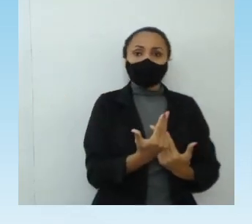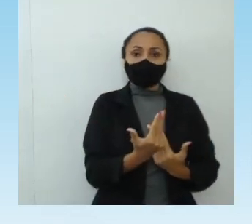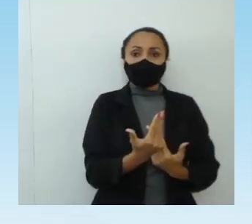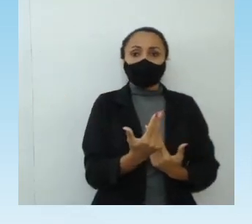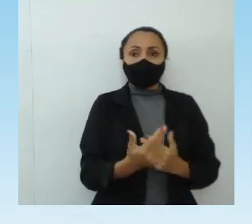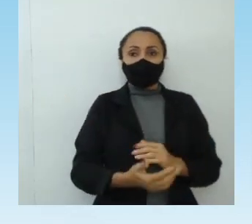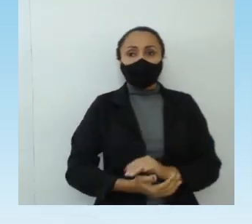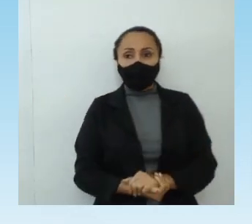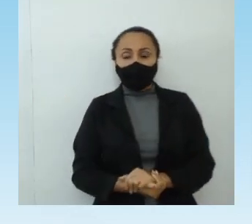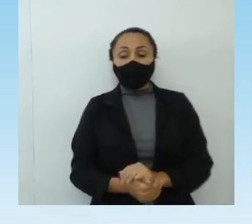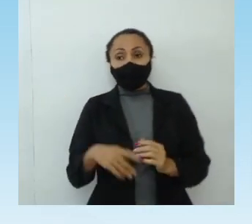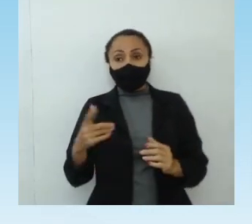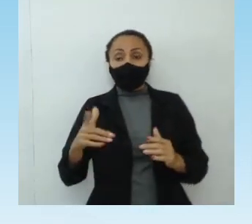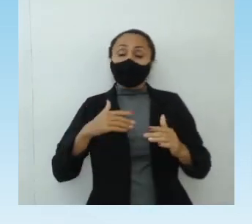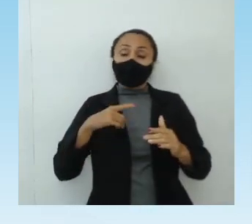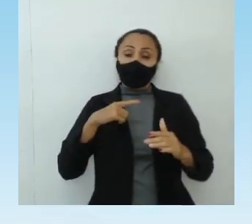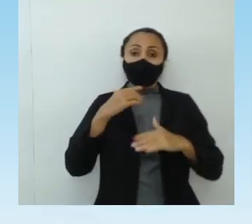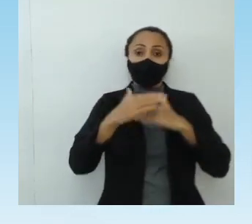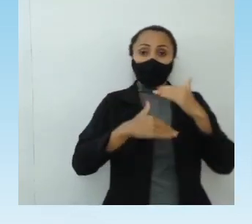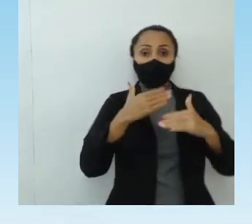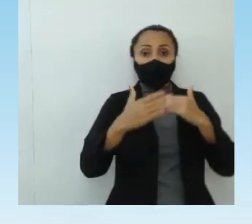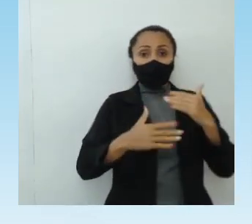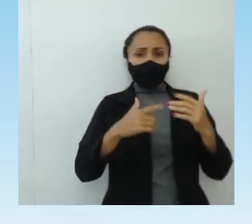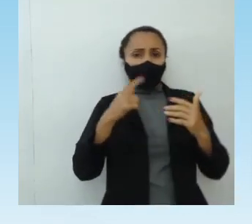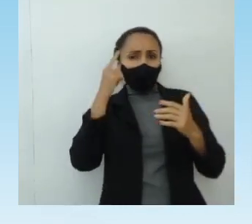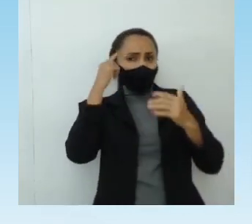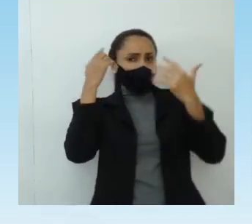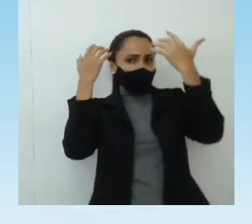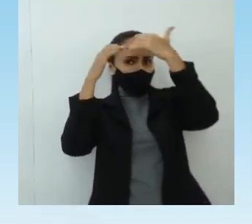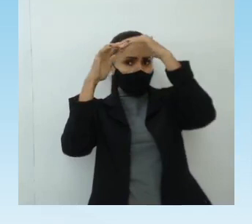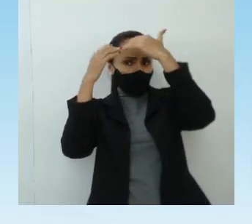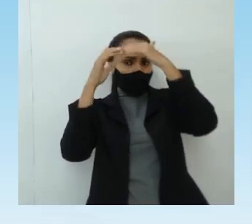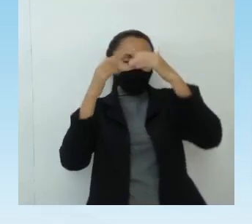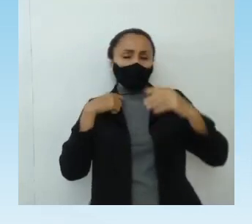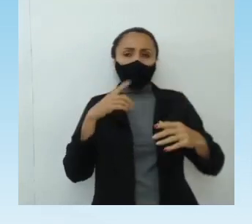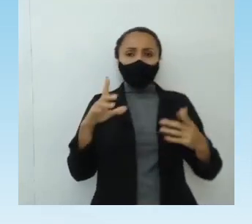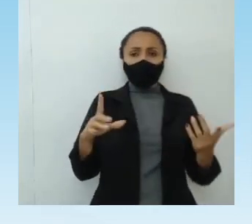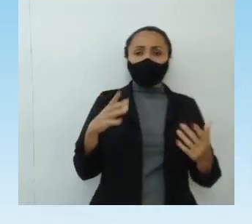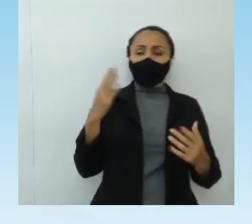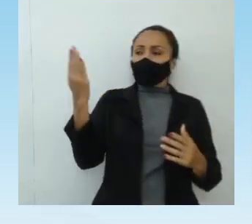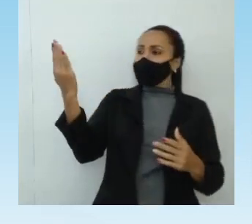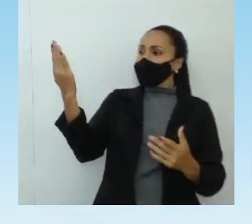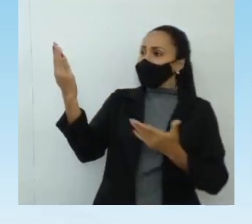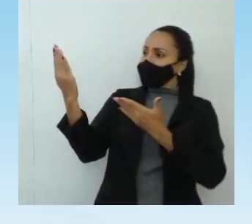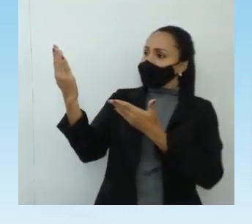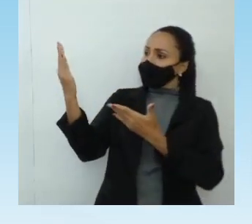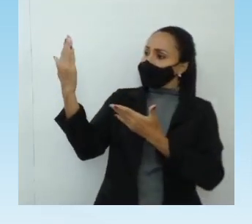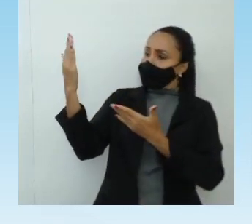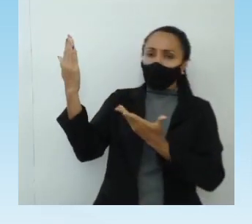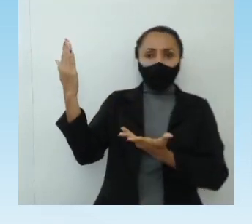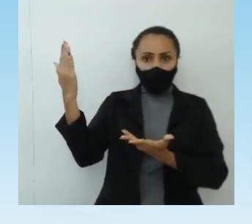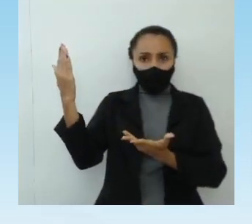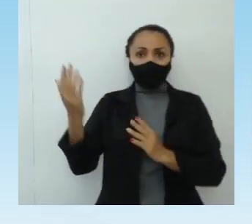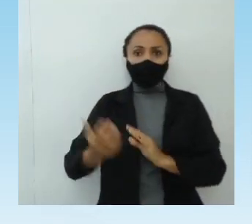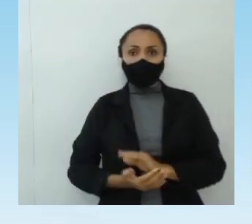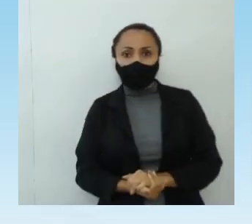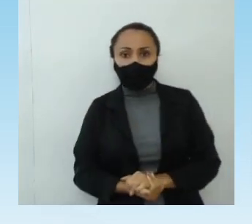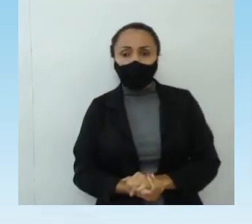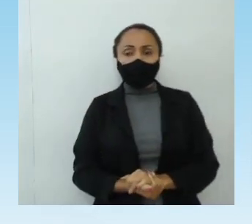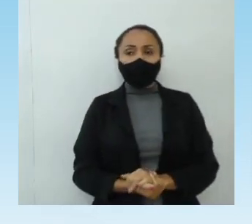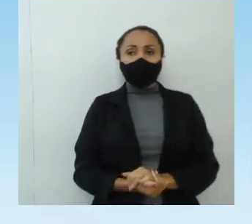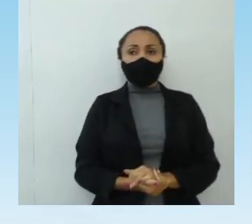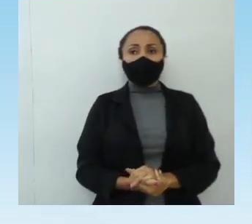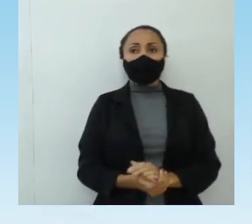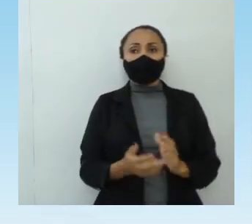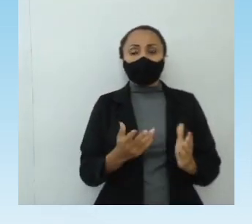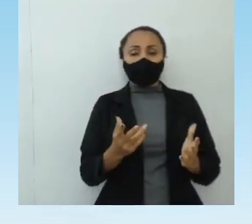é esse processo de reflexão. É como se eu estivesse me olhando no espelho. Tranquilo? Portanto, a figura apresentada aí para